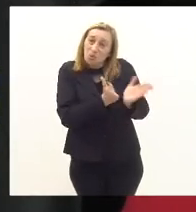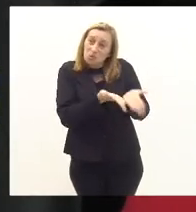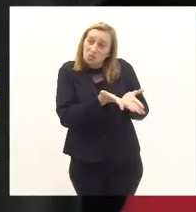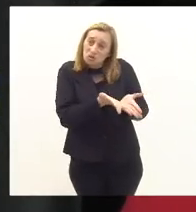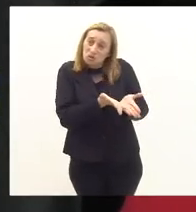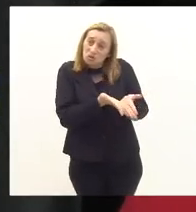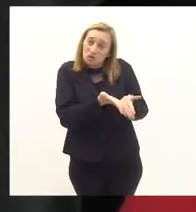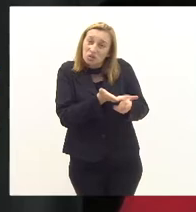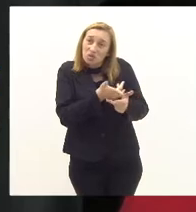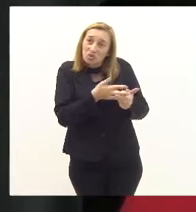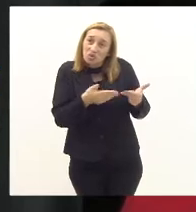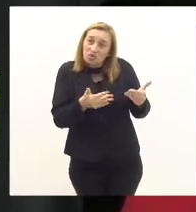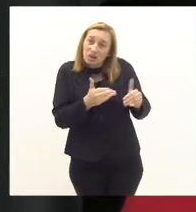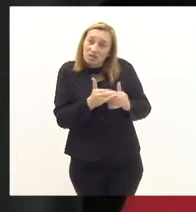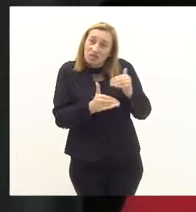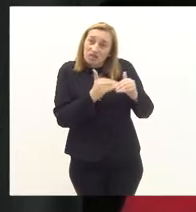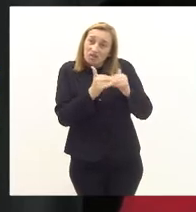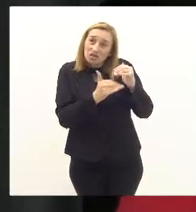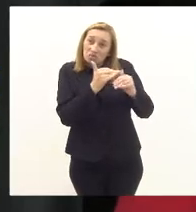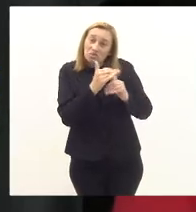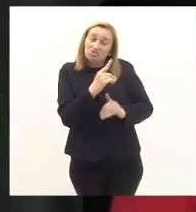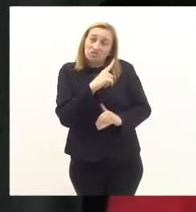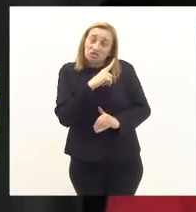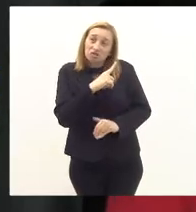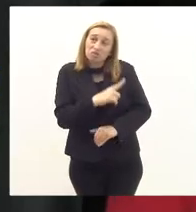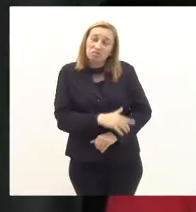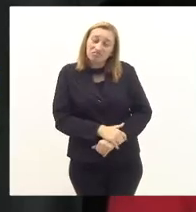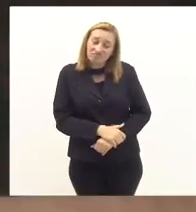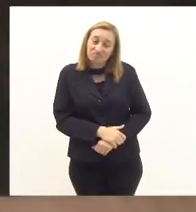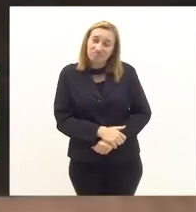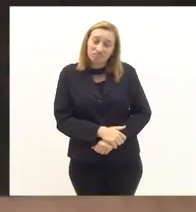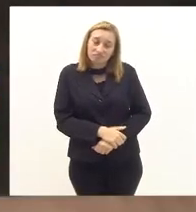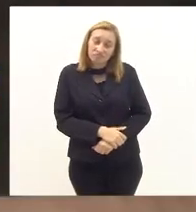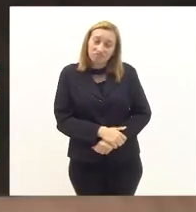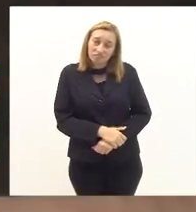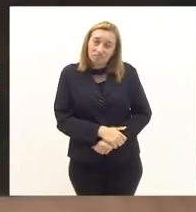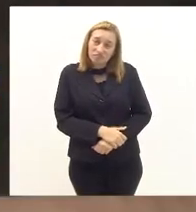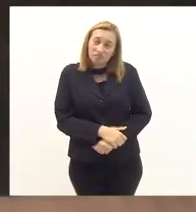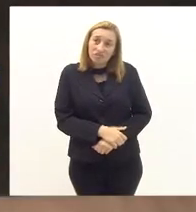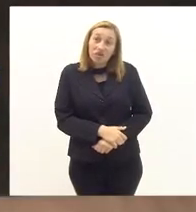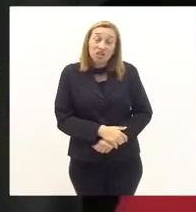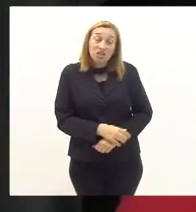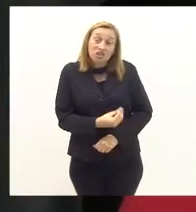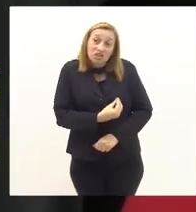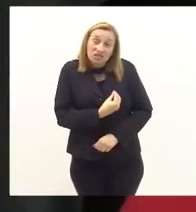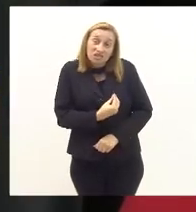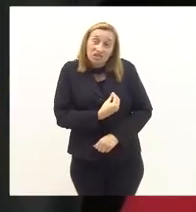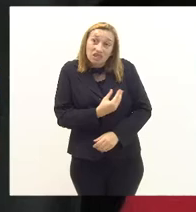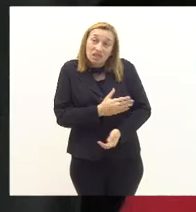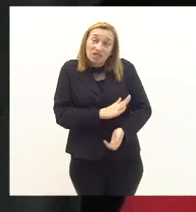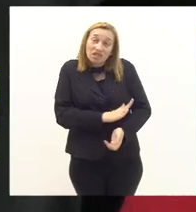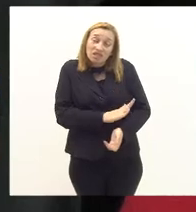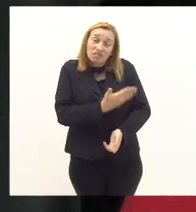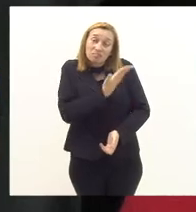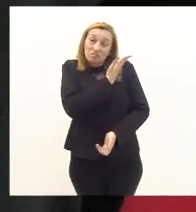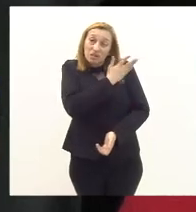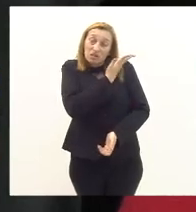com tantos avanços que nós tivemos. Né? A gente ainda vive esse preconceito